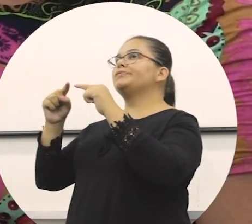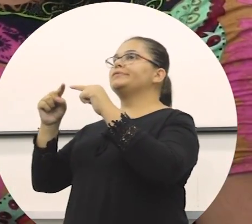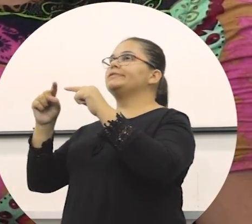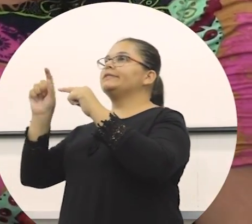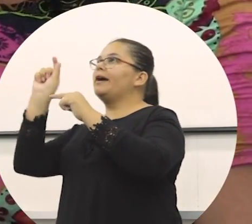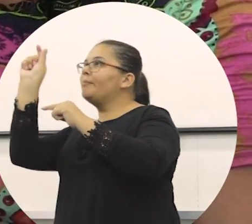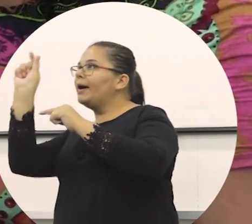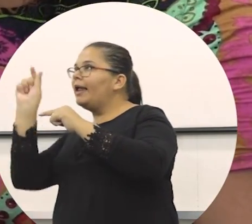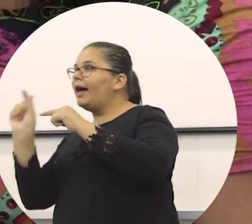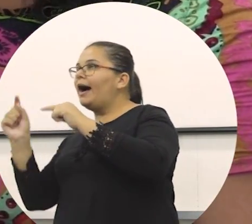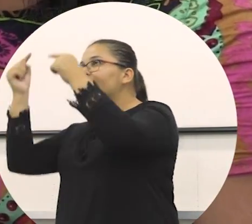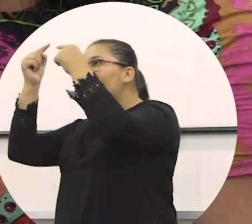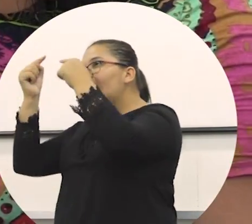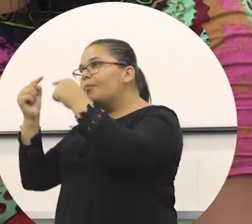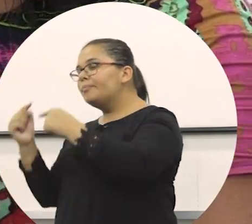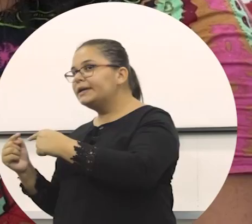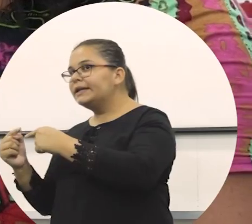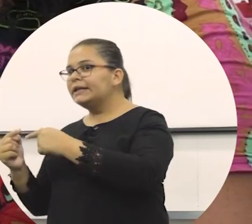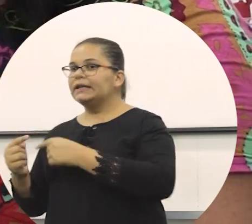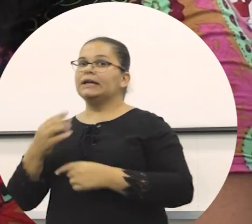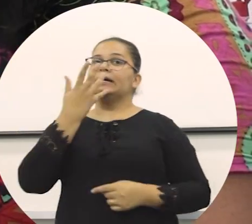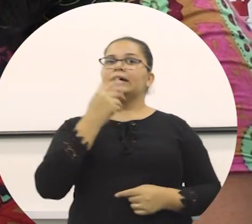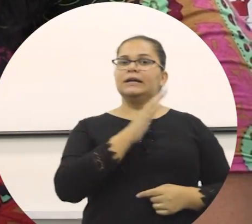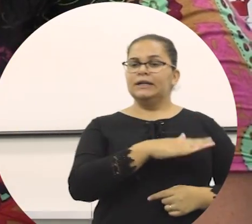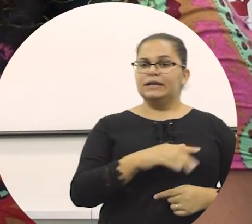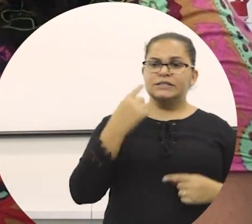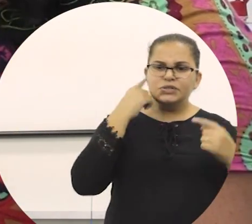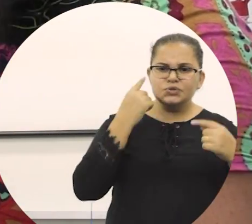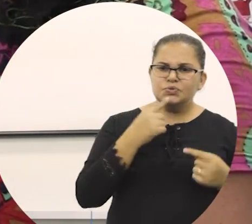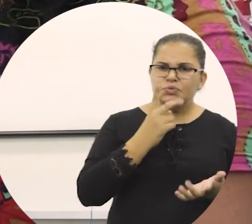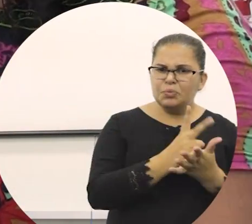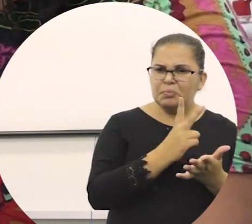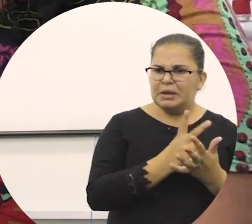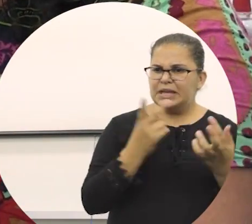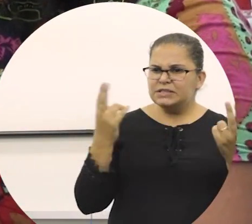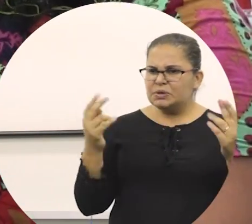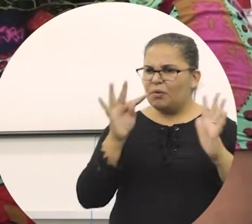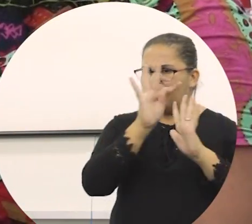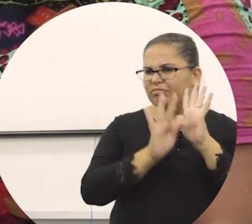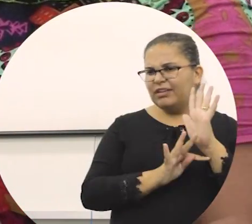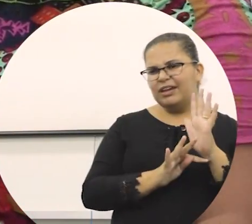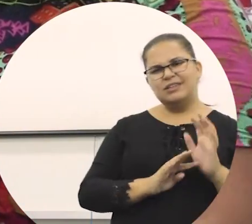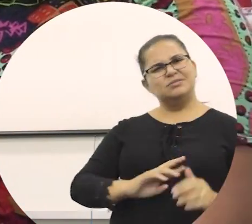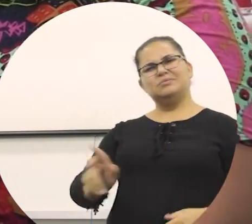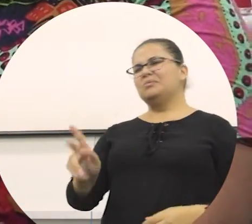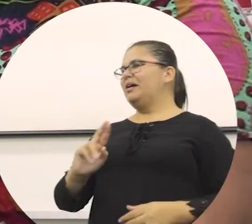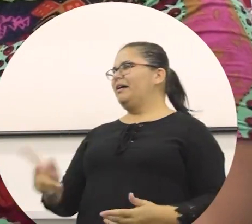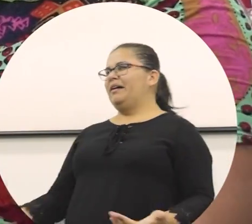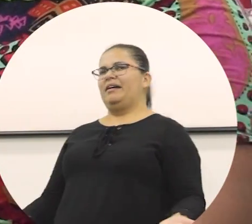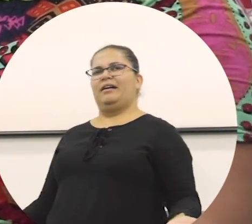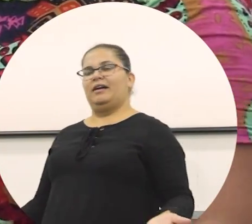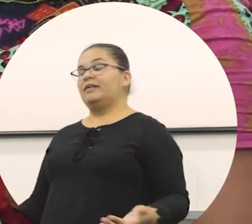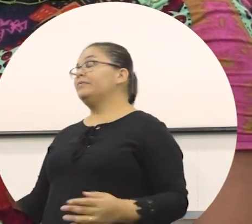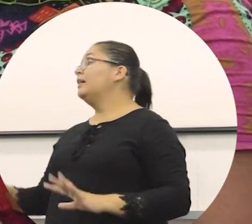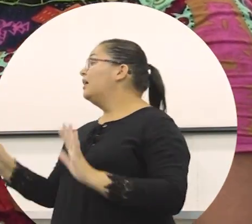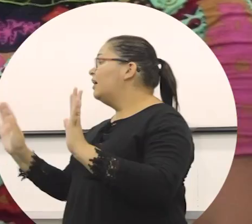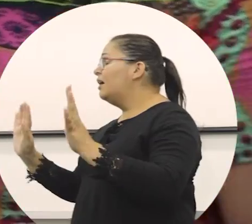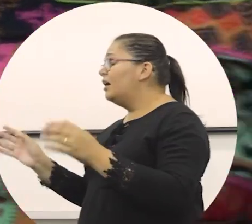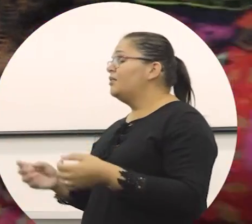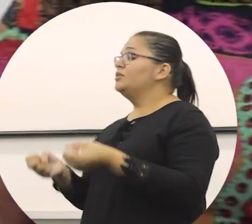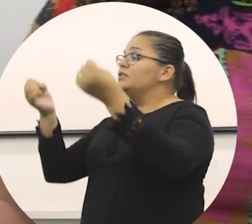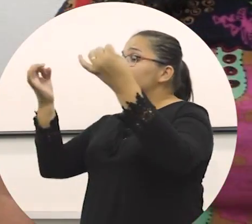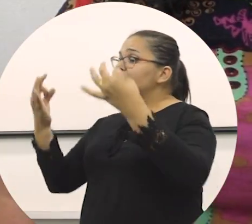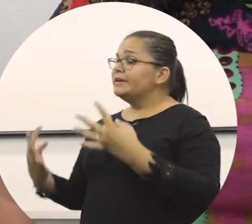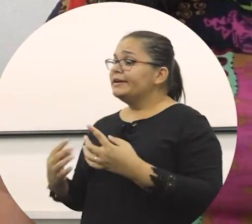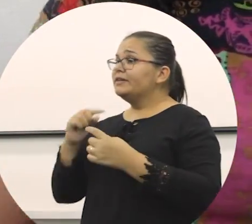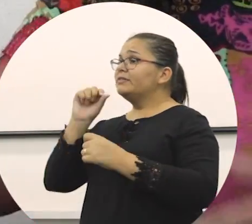Para criança surda, eu vou usar o mesmo texto? Não, mas é isso que eu estou falando. Ela mudou o objetivo para a